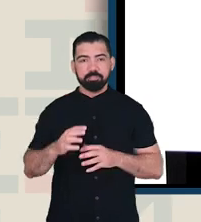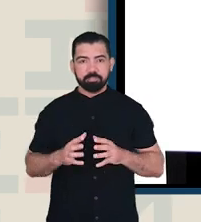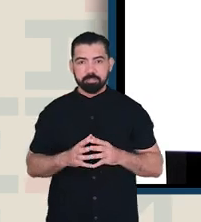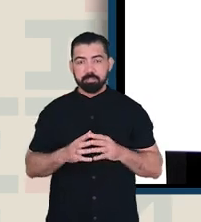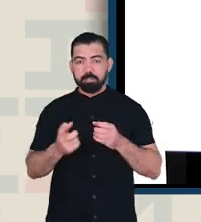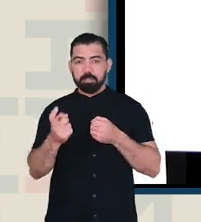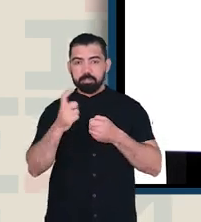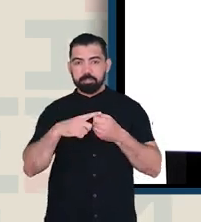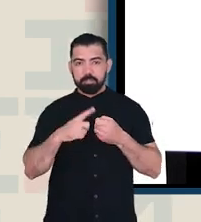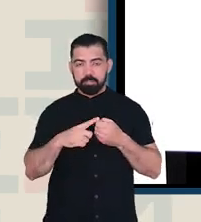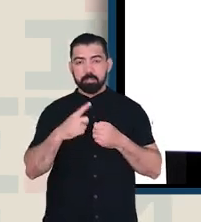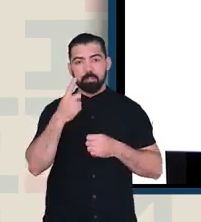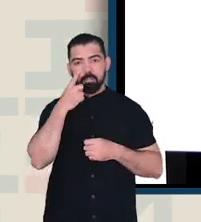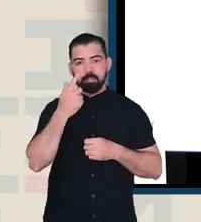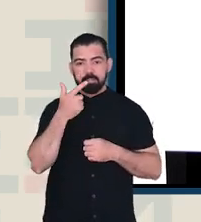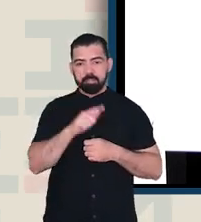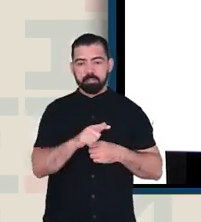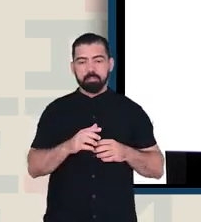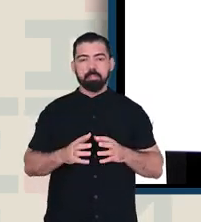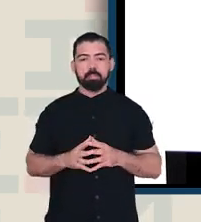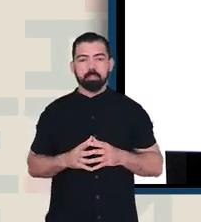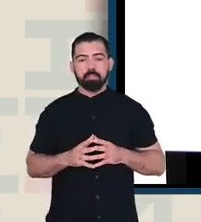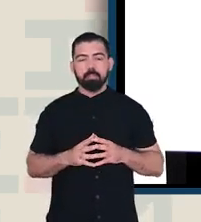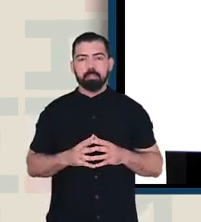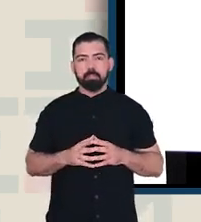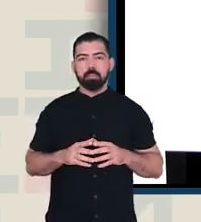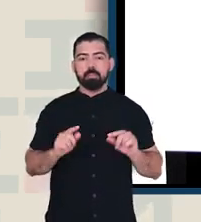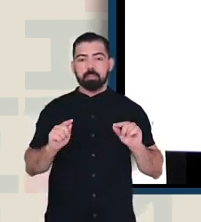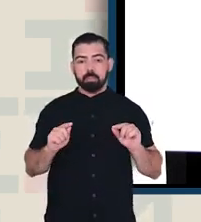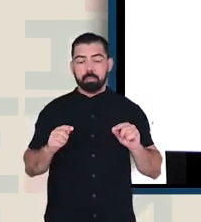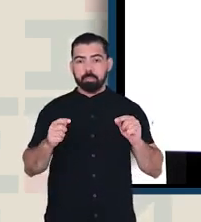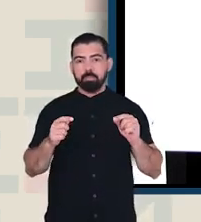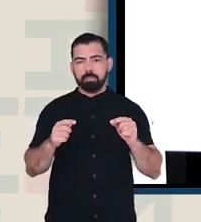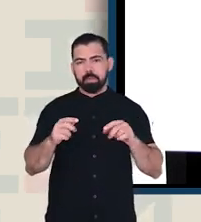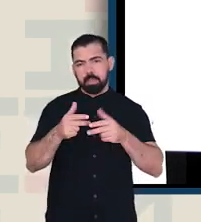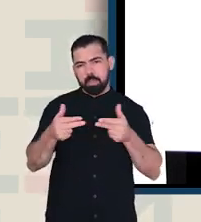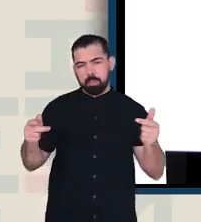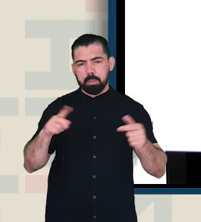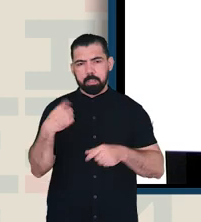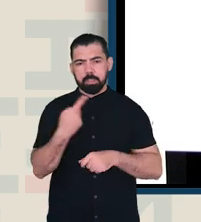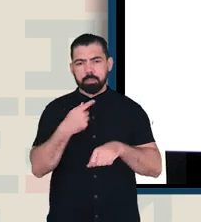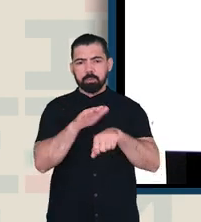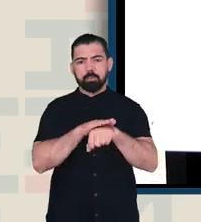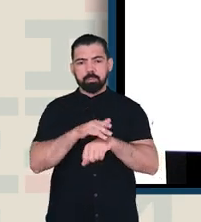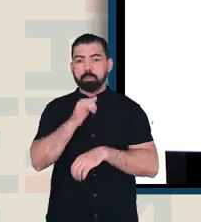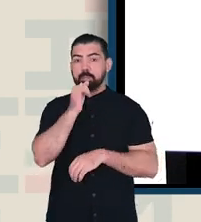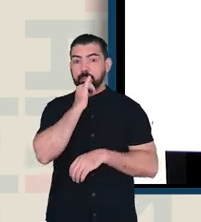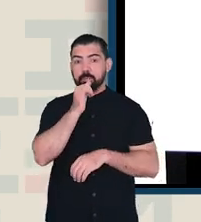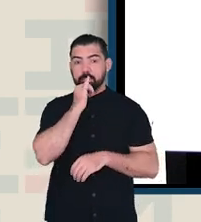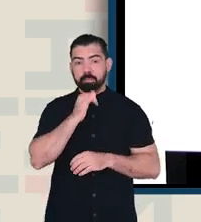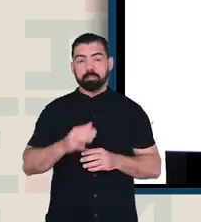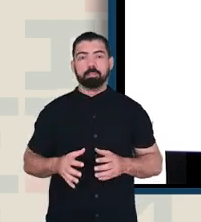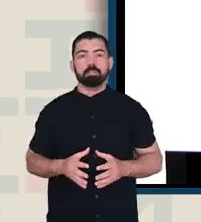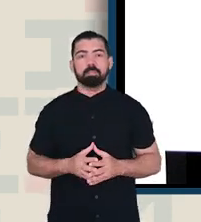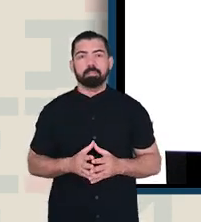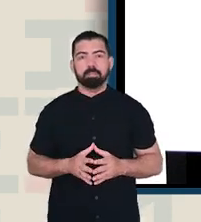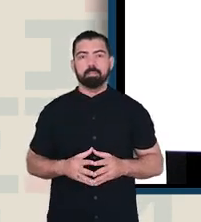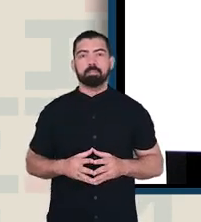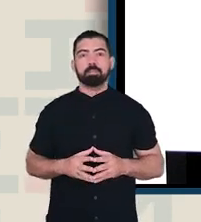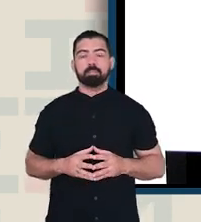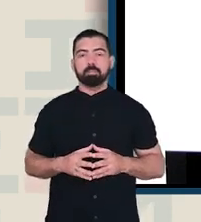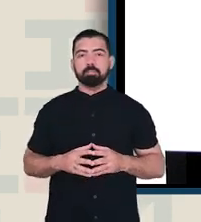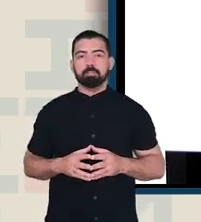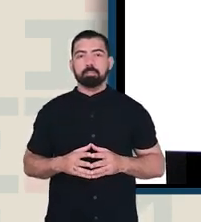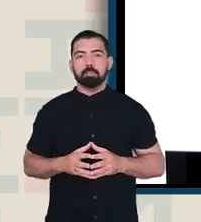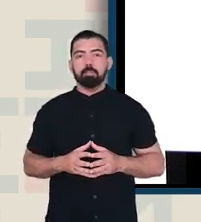um pouquinho para trás, escutar de novo, de acordo com as coisas que a gente conversa. Por exemplo,